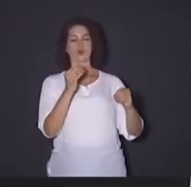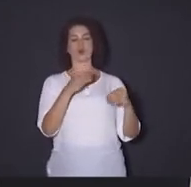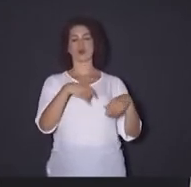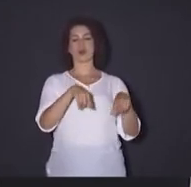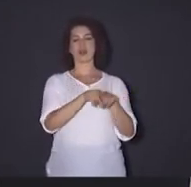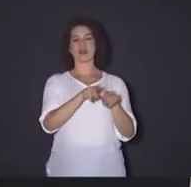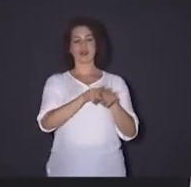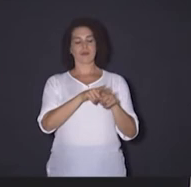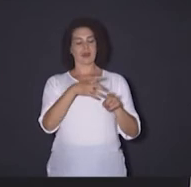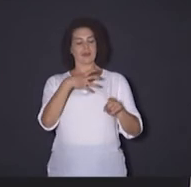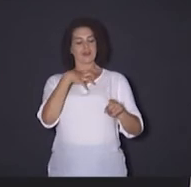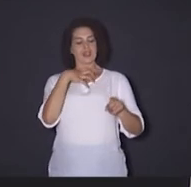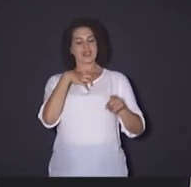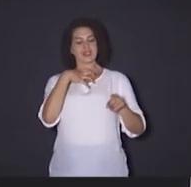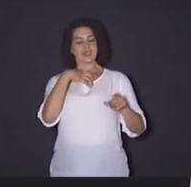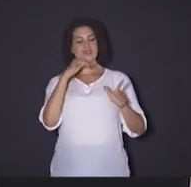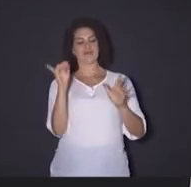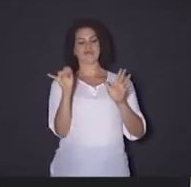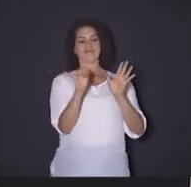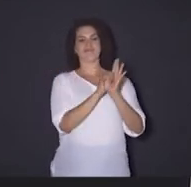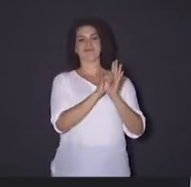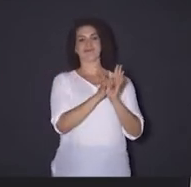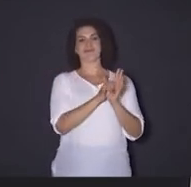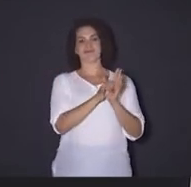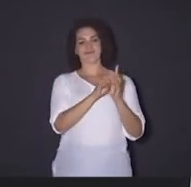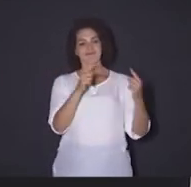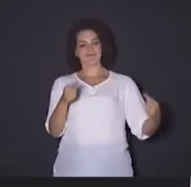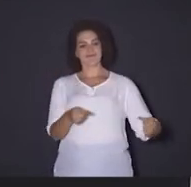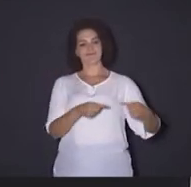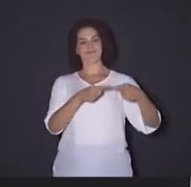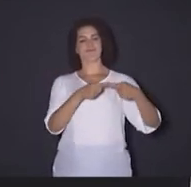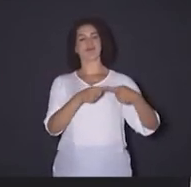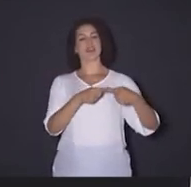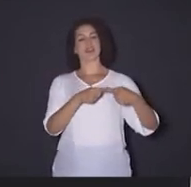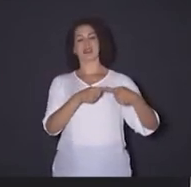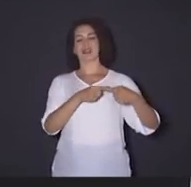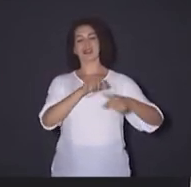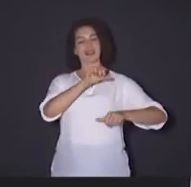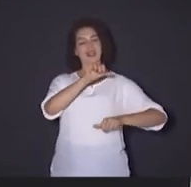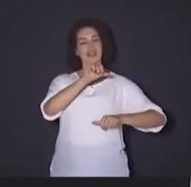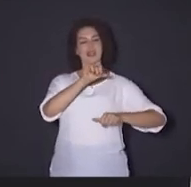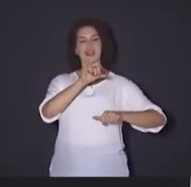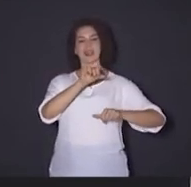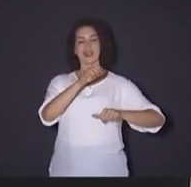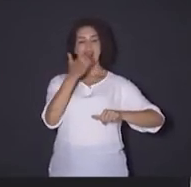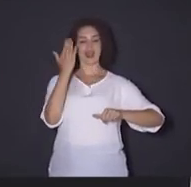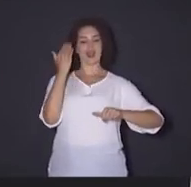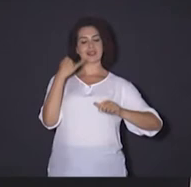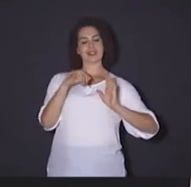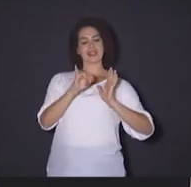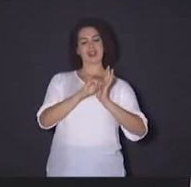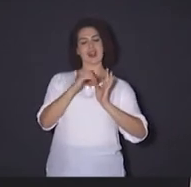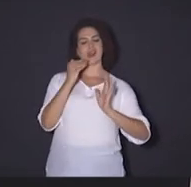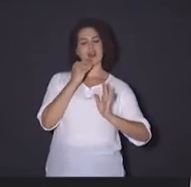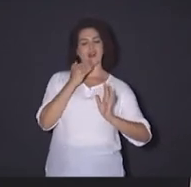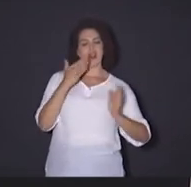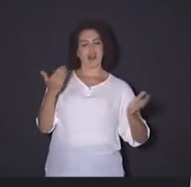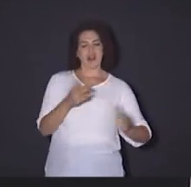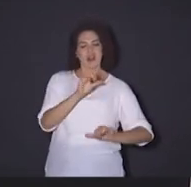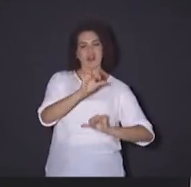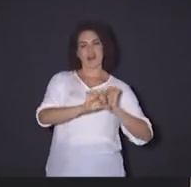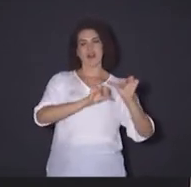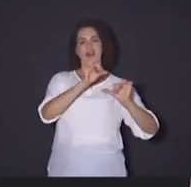pertencimento identitário e que refaz essa identidade fragmentada uma pessoa que não tem a cabeça